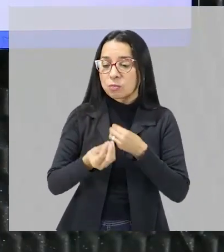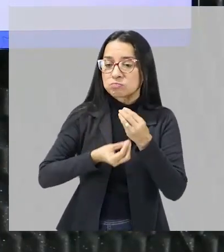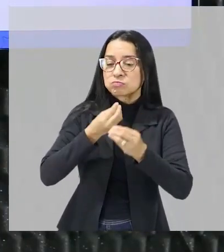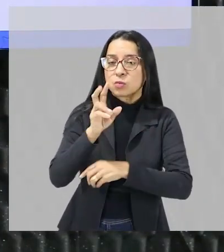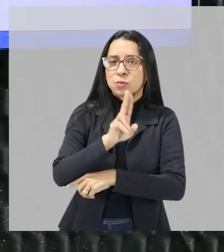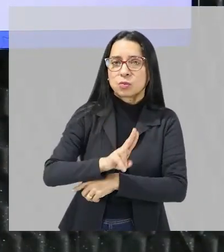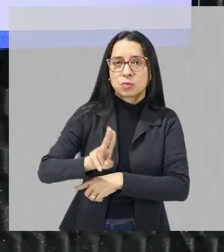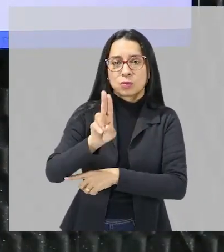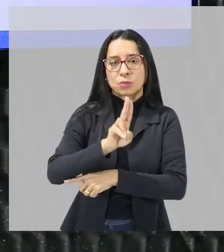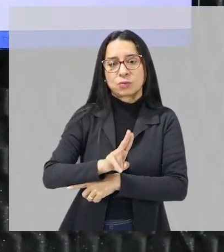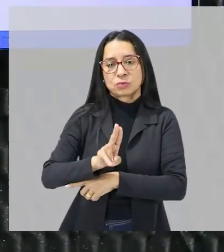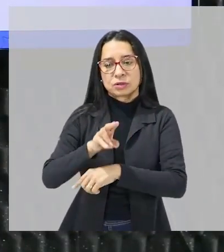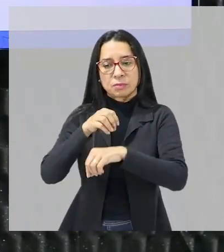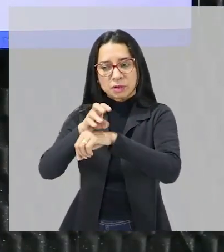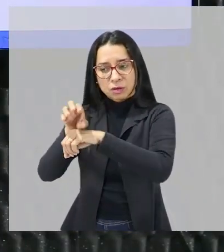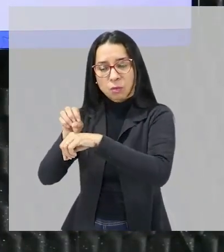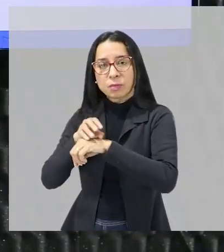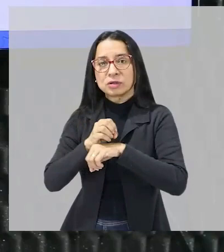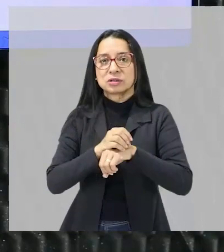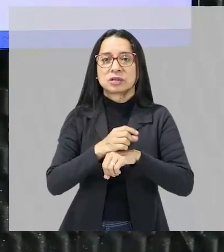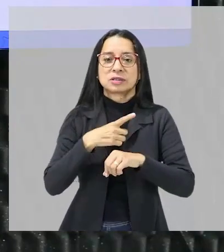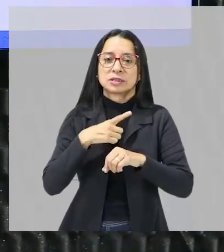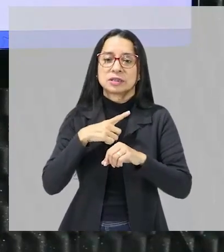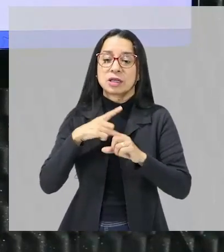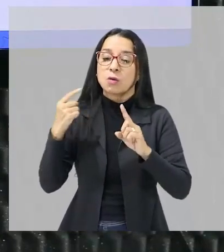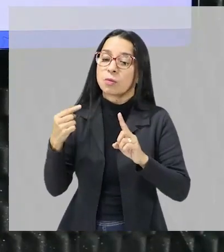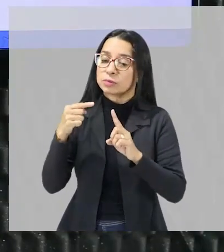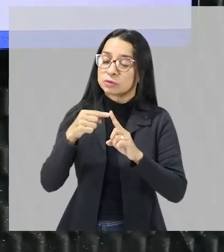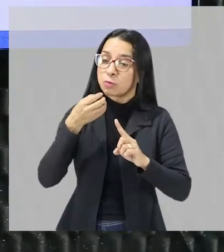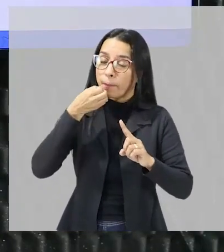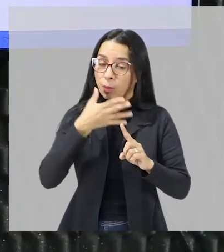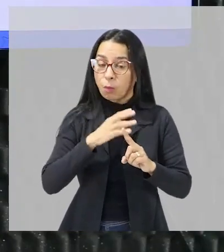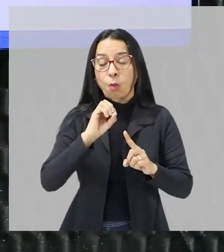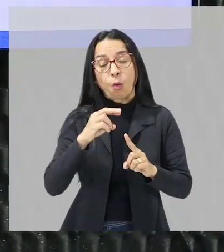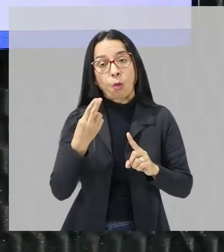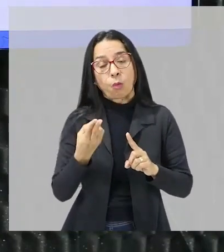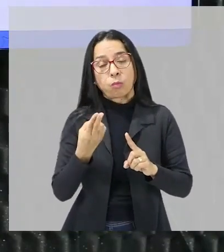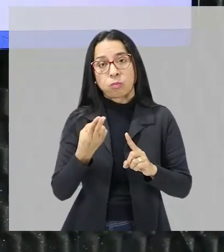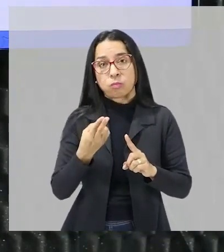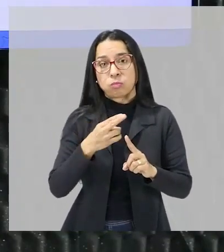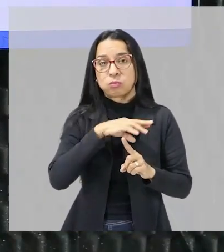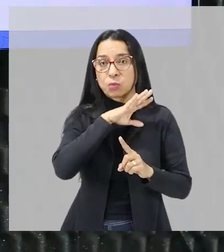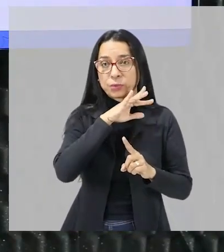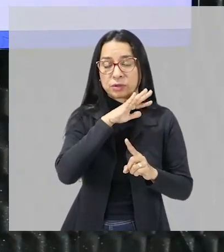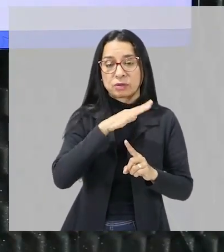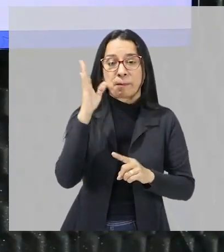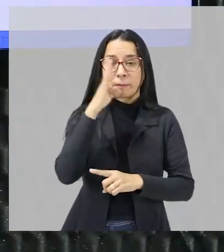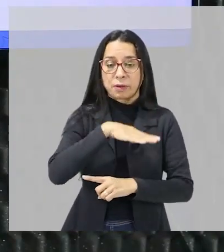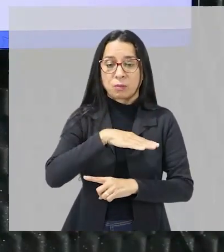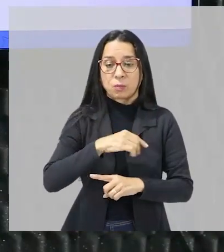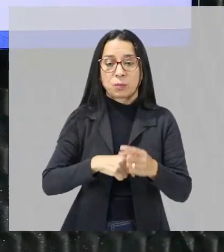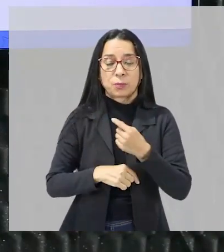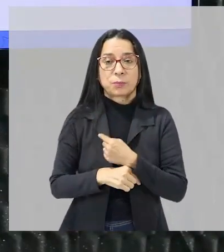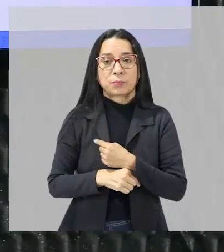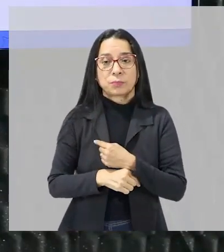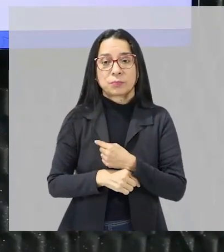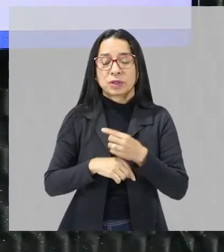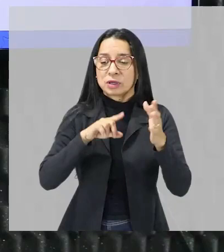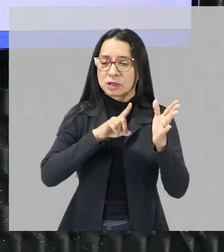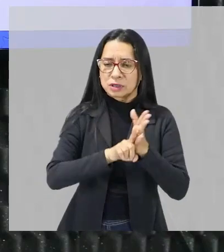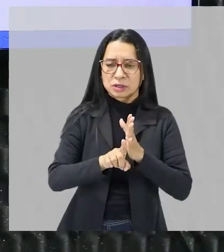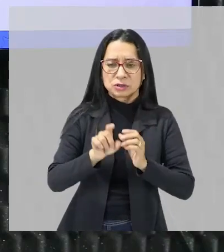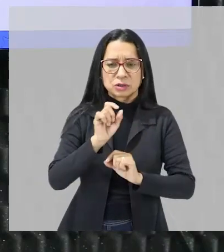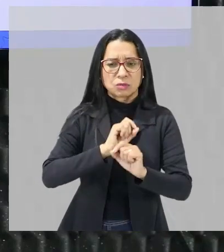fazer isso é que vai ter um propósito bom ou um propósito ruim, um propósito mau. Então, a questão não